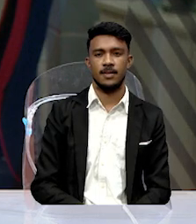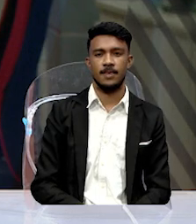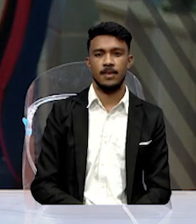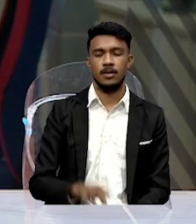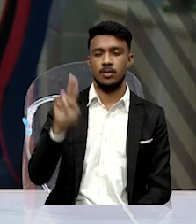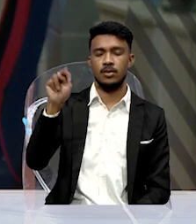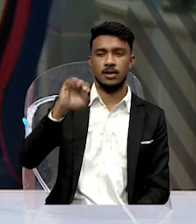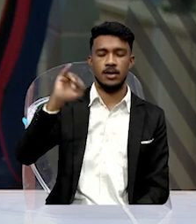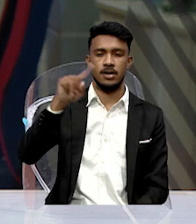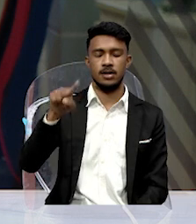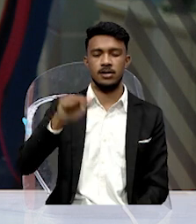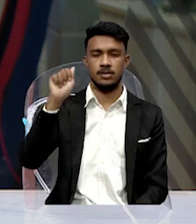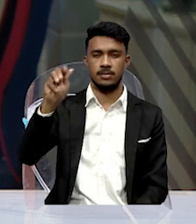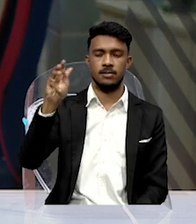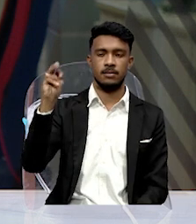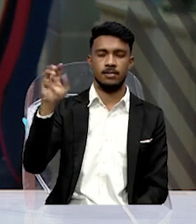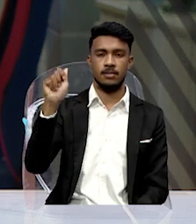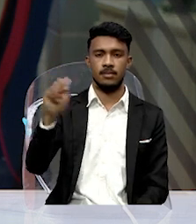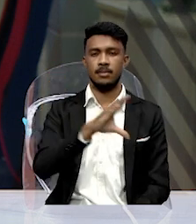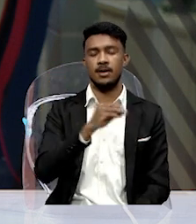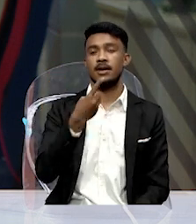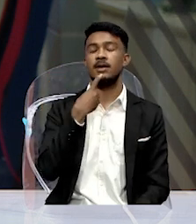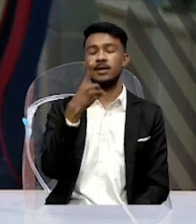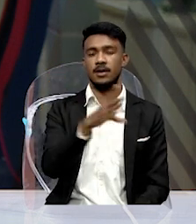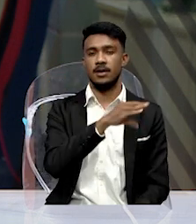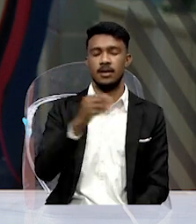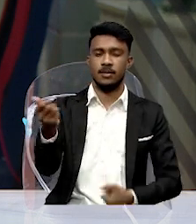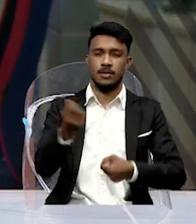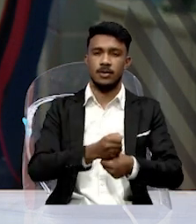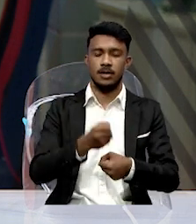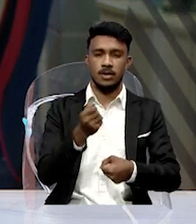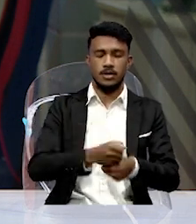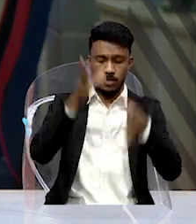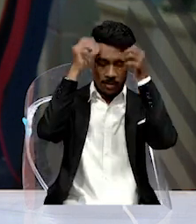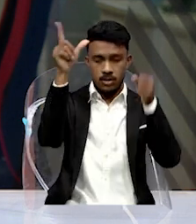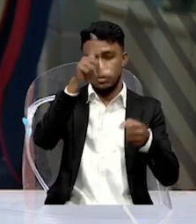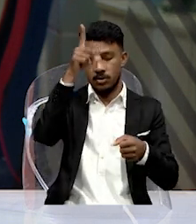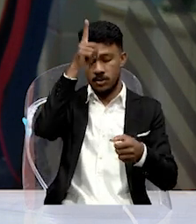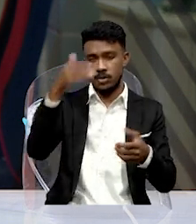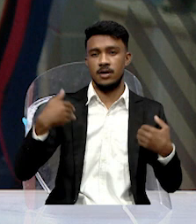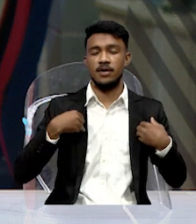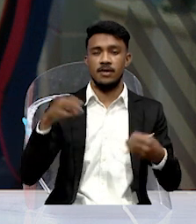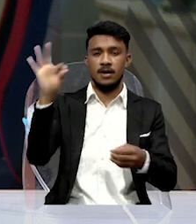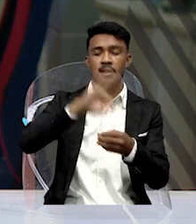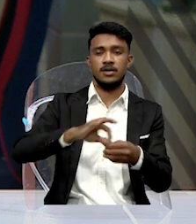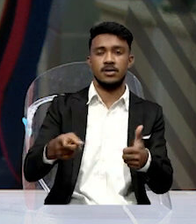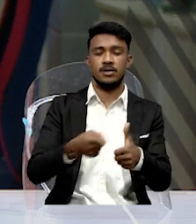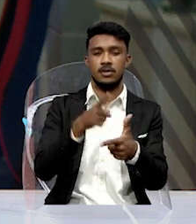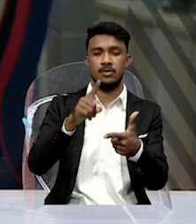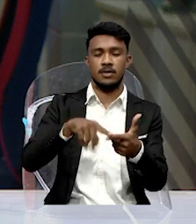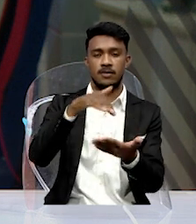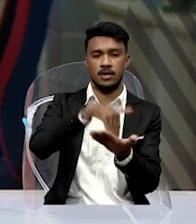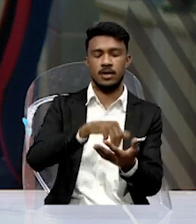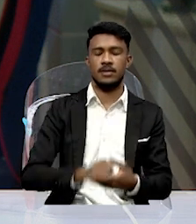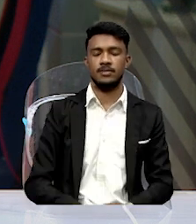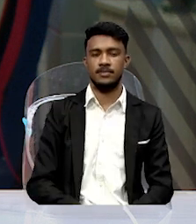Unisma ativista pro-RDTL declara apoio ao candidato presidente da República, Francisco Guterres Lolo, e eleição segunda volta.